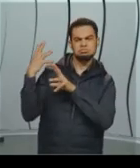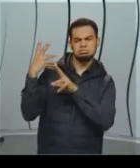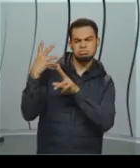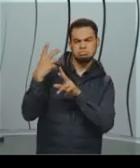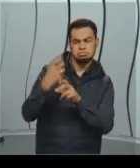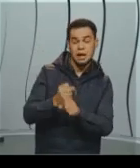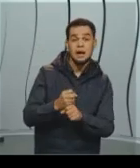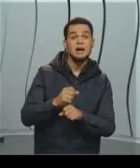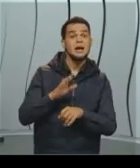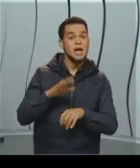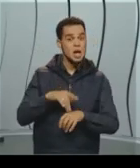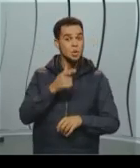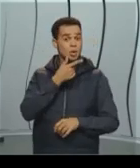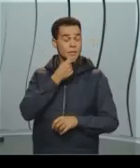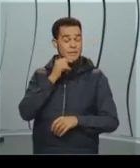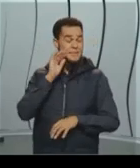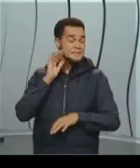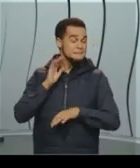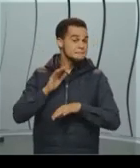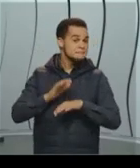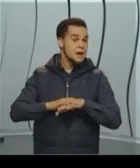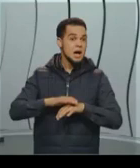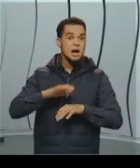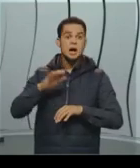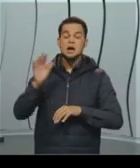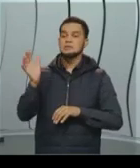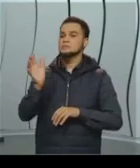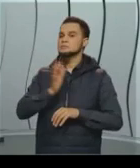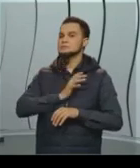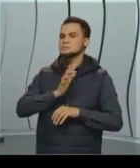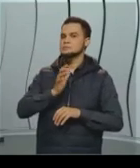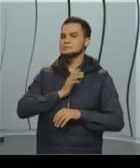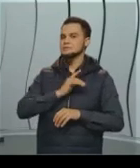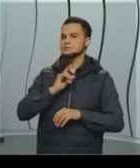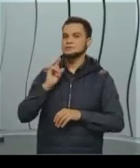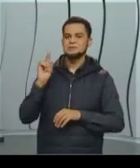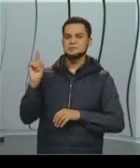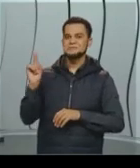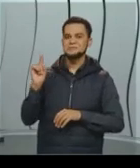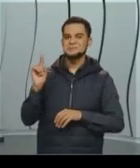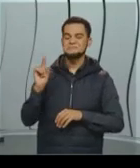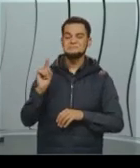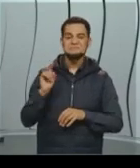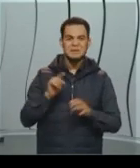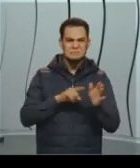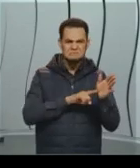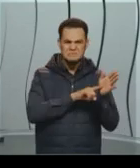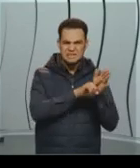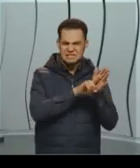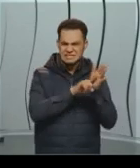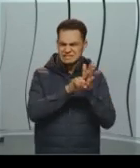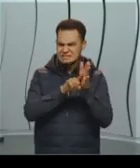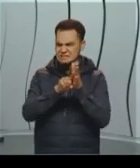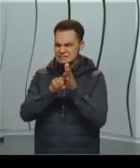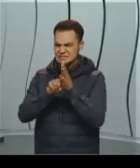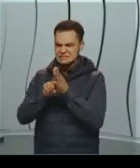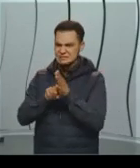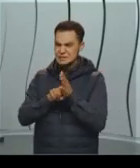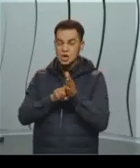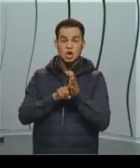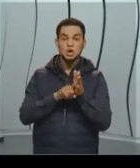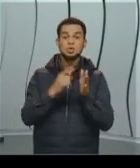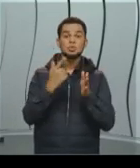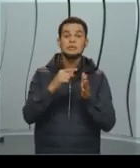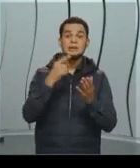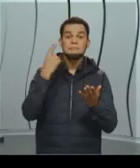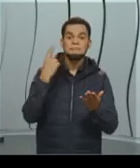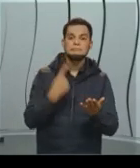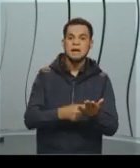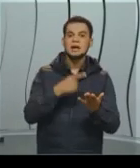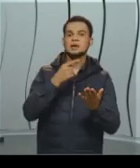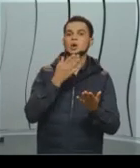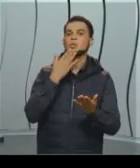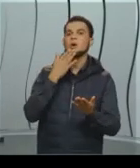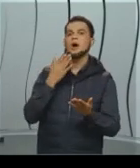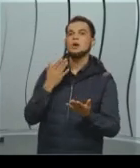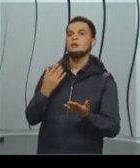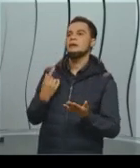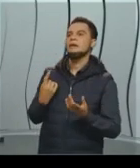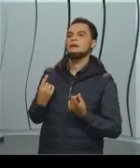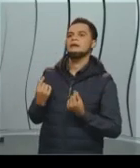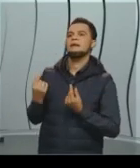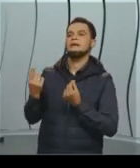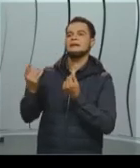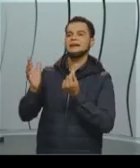do mundo, né, de forma que muitos pesquisadores eles não conseguem chegar a um consenso para poder mensurar a riqueza que ele chegou a ter,